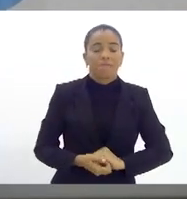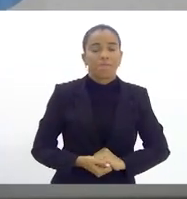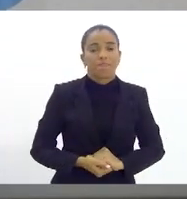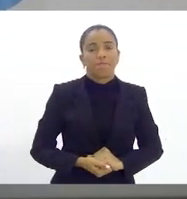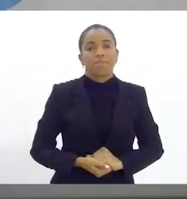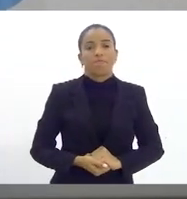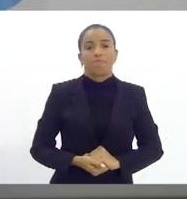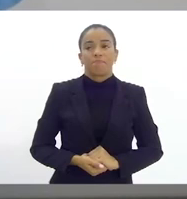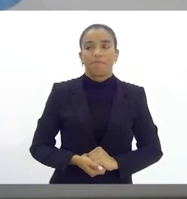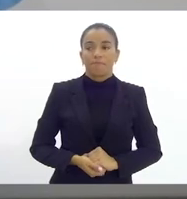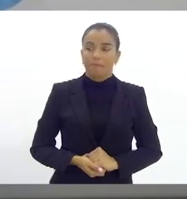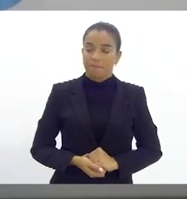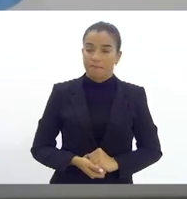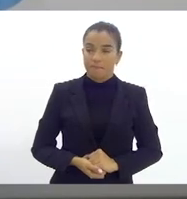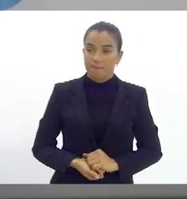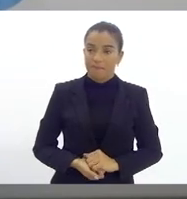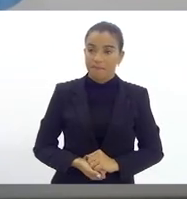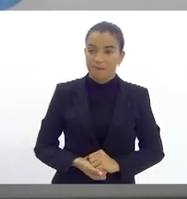é